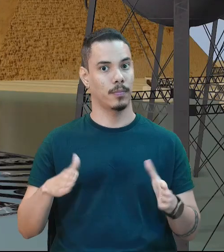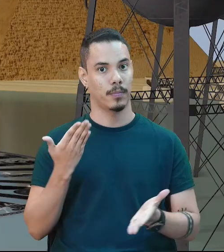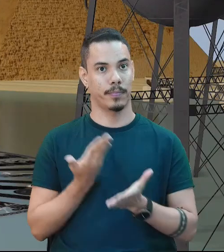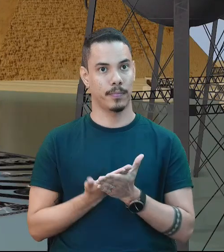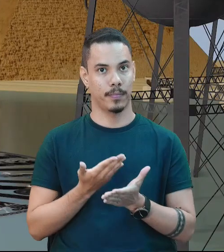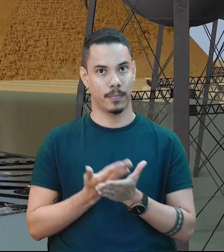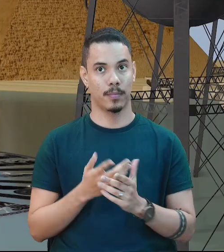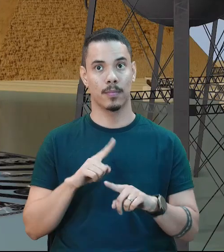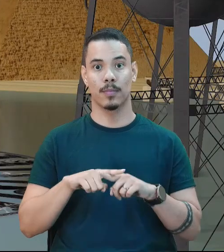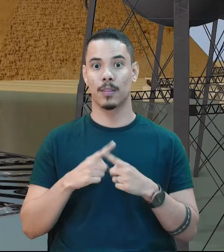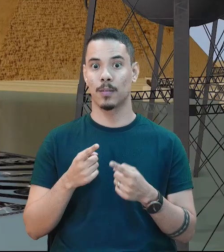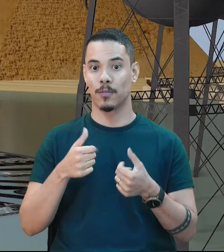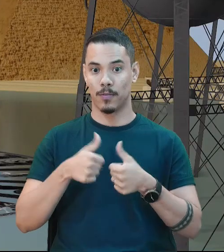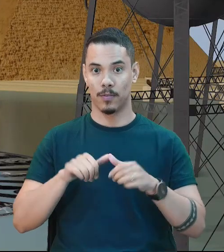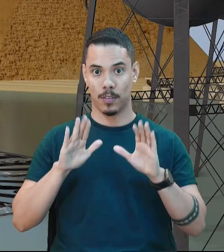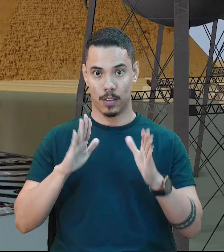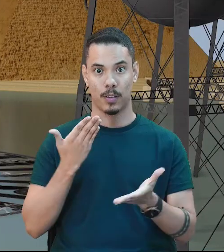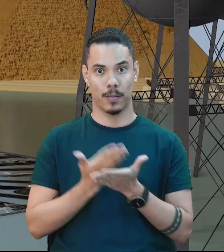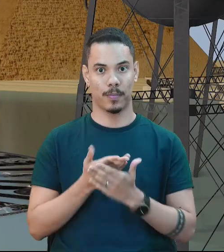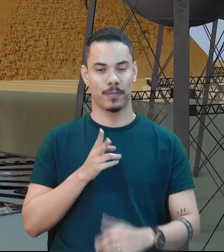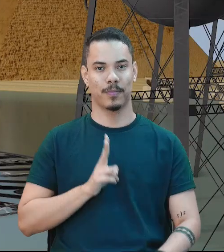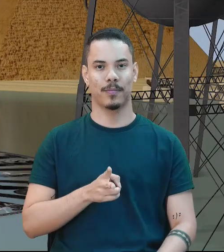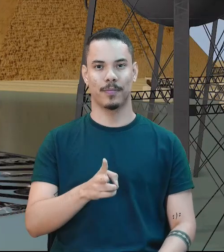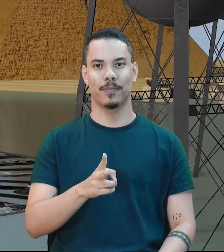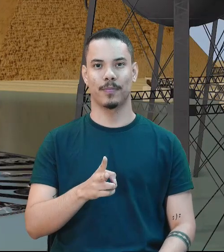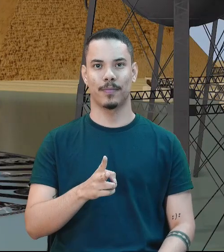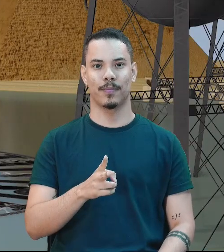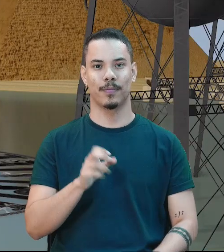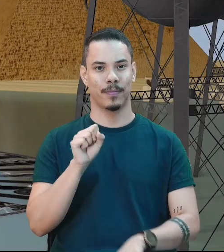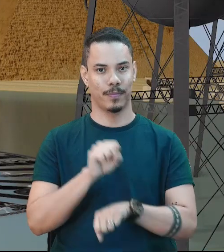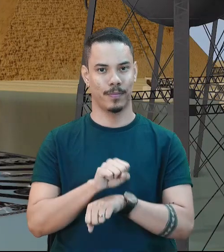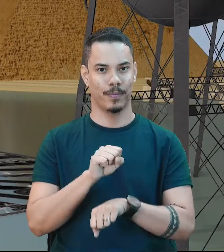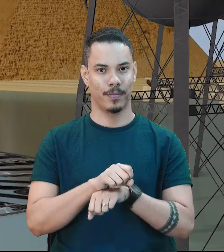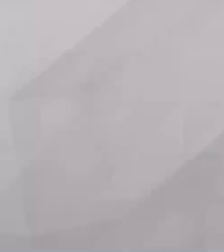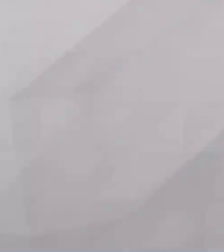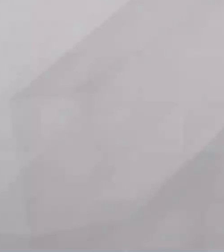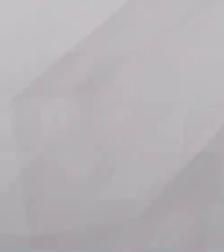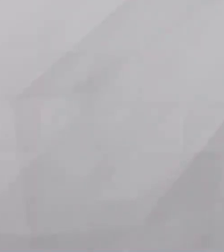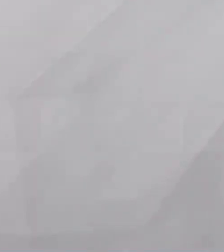encerrando esse momento da aula, mas não saia daí que a aula continua. Aguardo vocês.